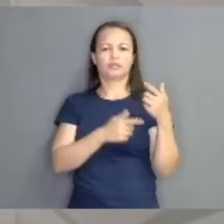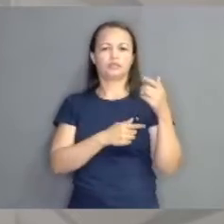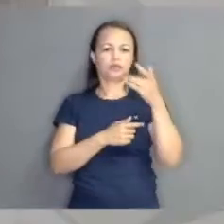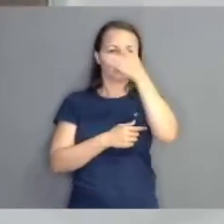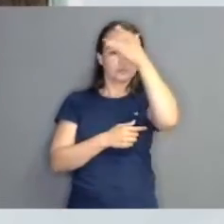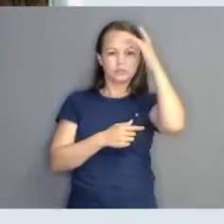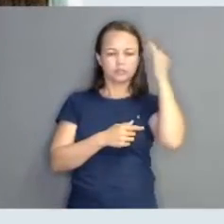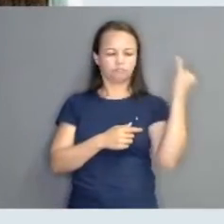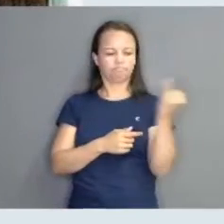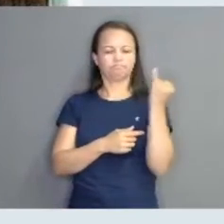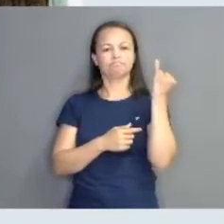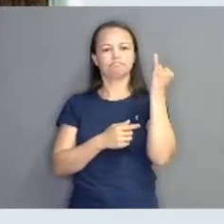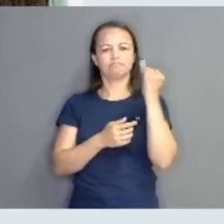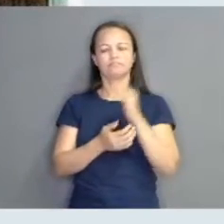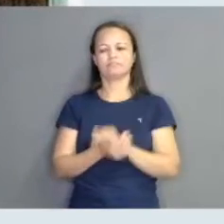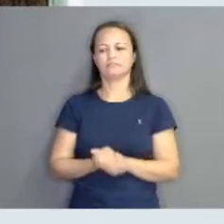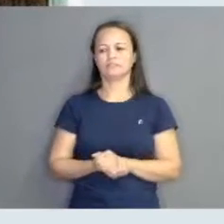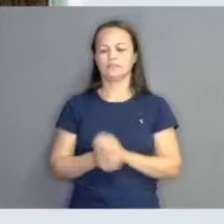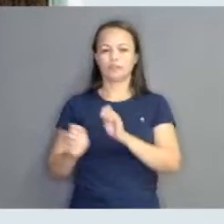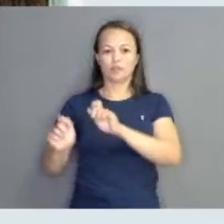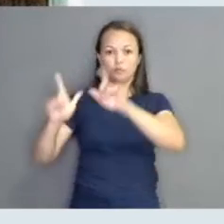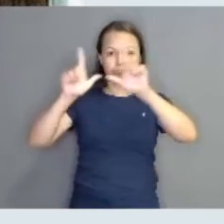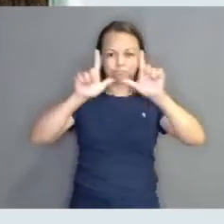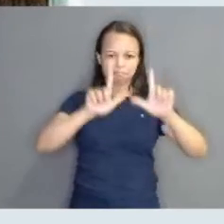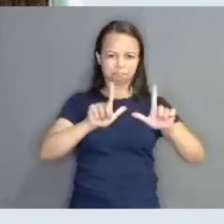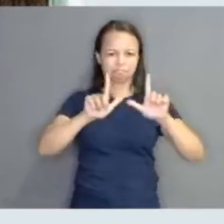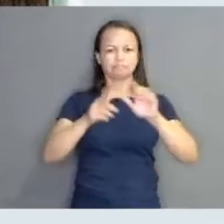Abre a tela, por gentileza, produção.